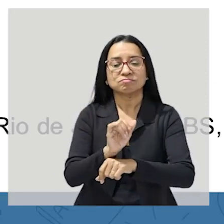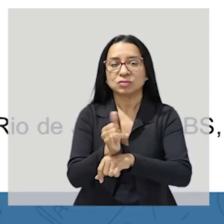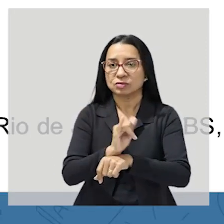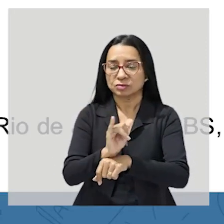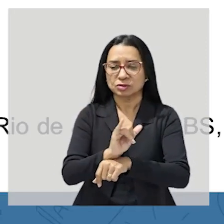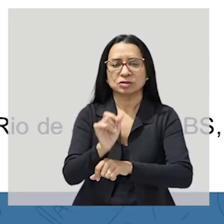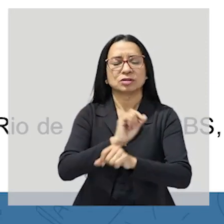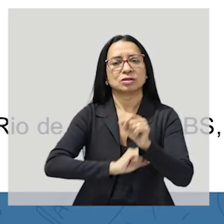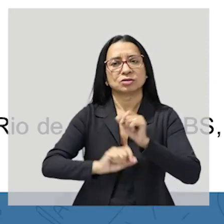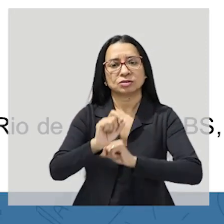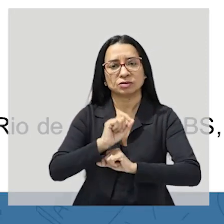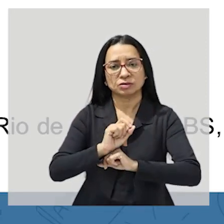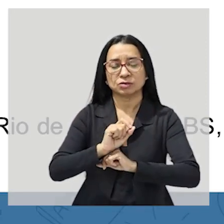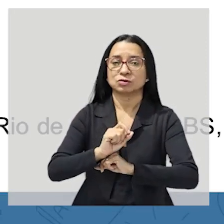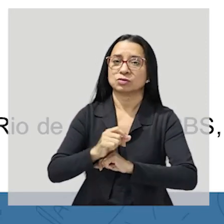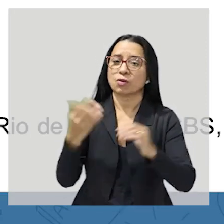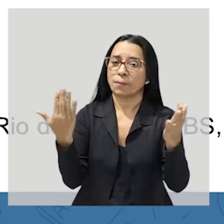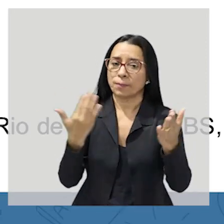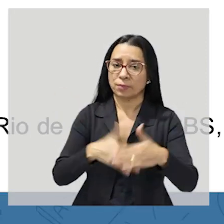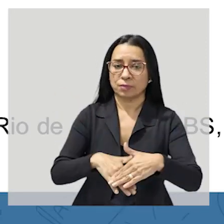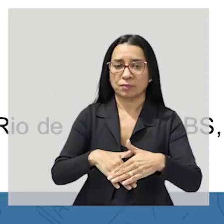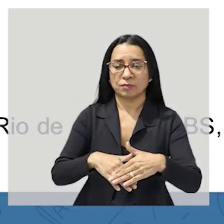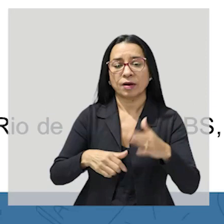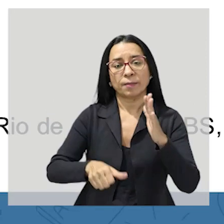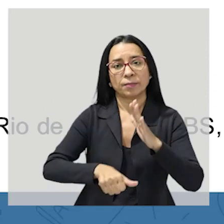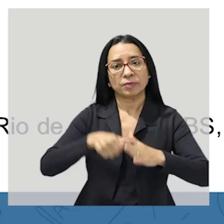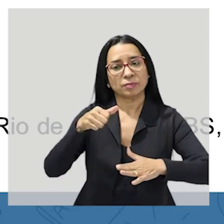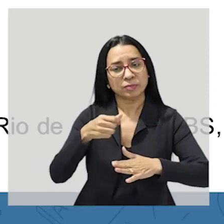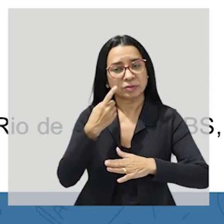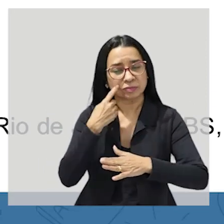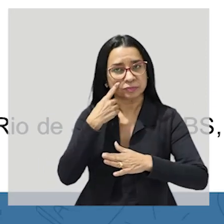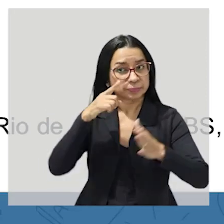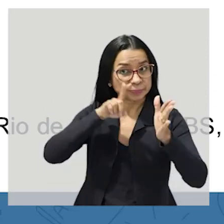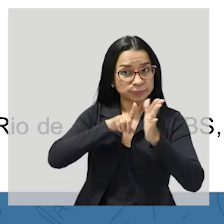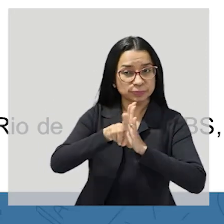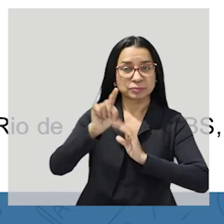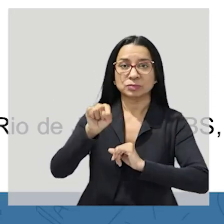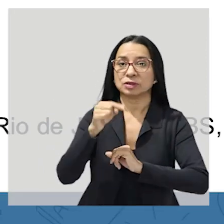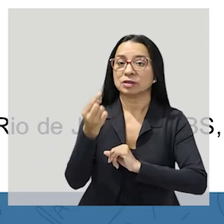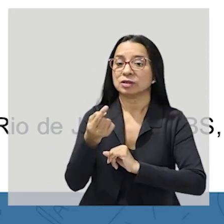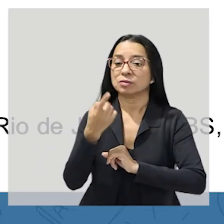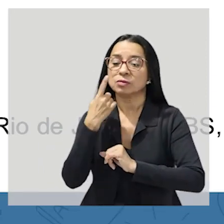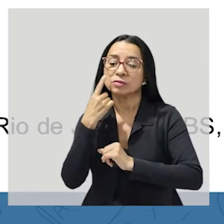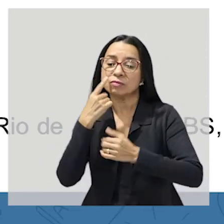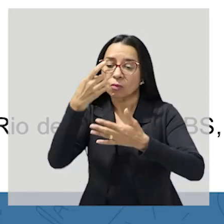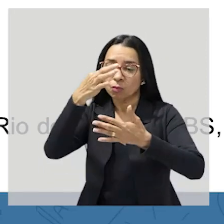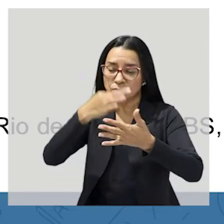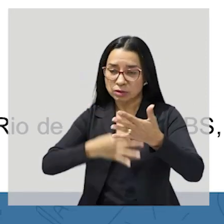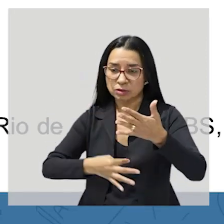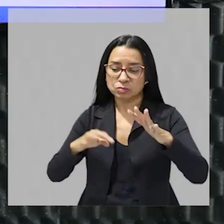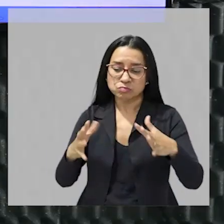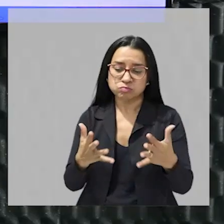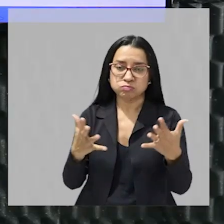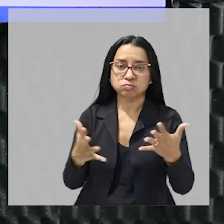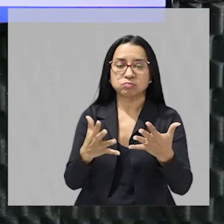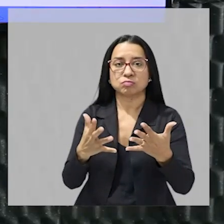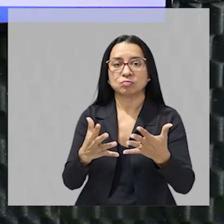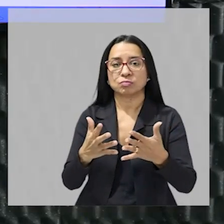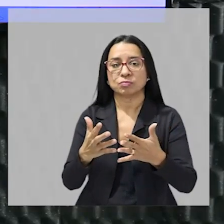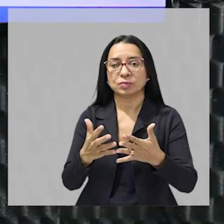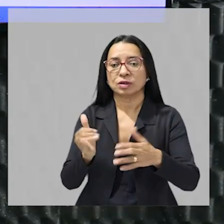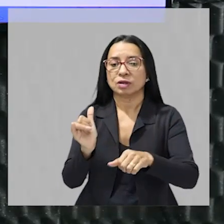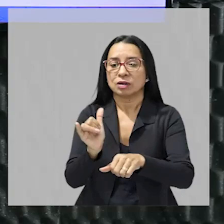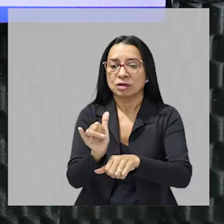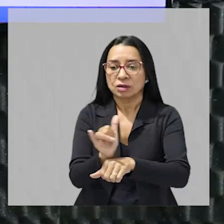Para depois analisar o texto motivador, tá certo? É uma estratégia muito bacana para a gente utilizar, tá? Essa estratégia nos ajuda, primeiramente,